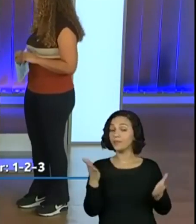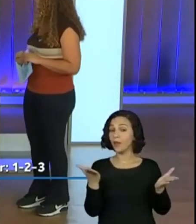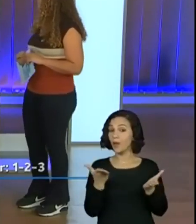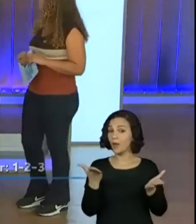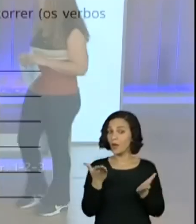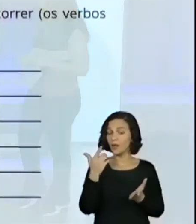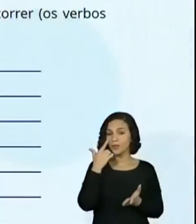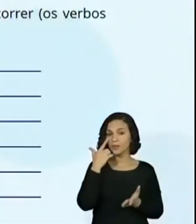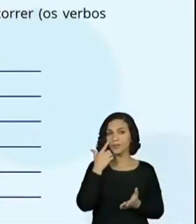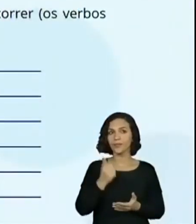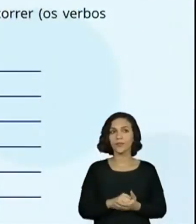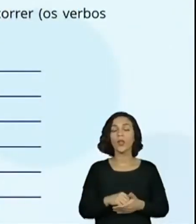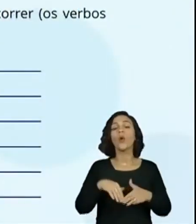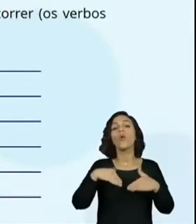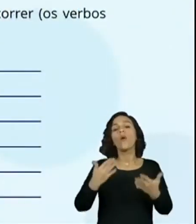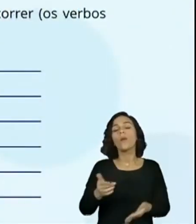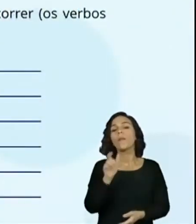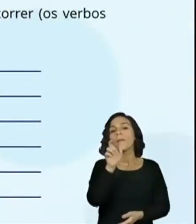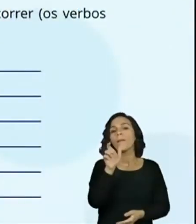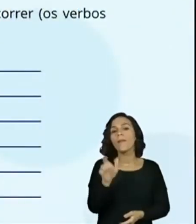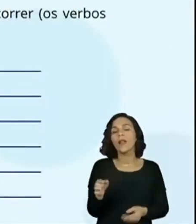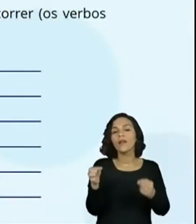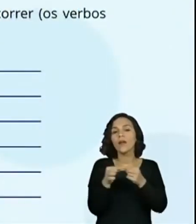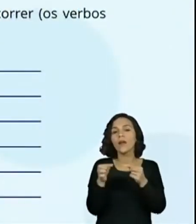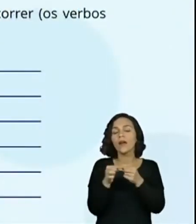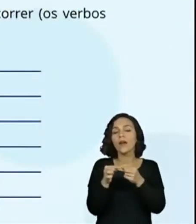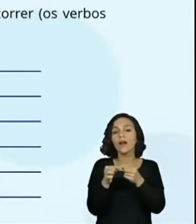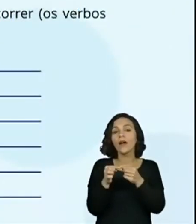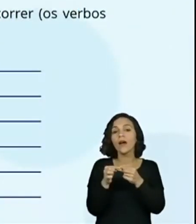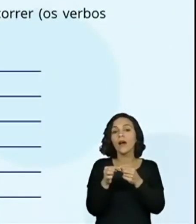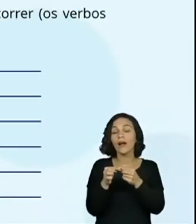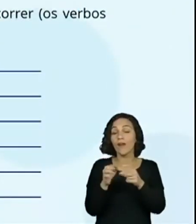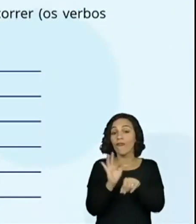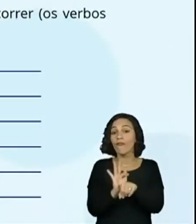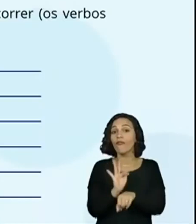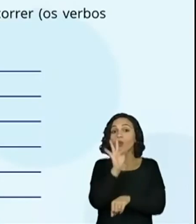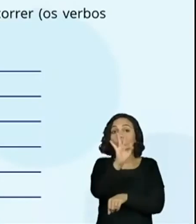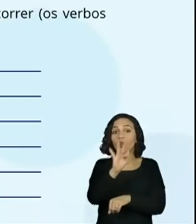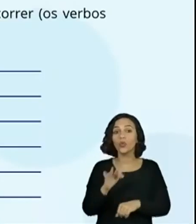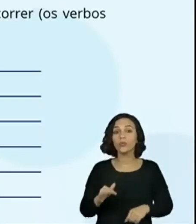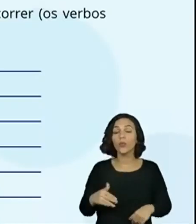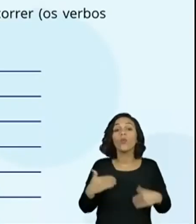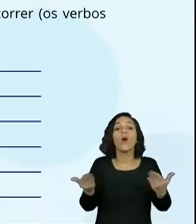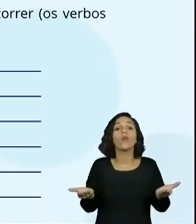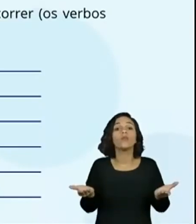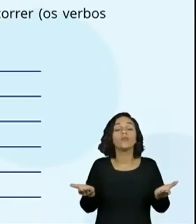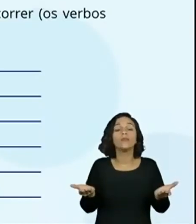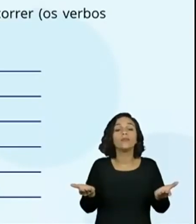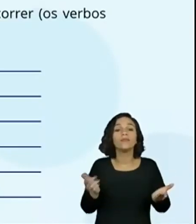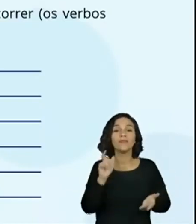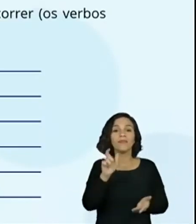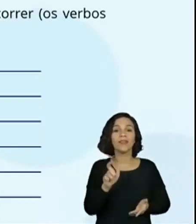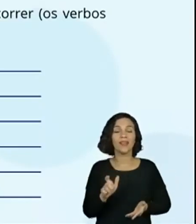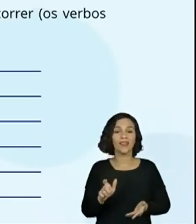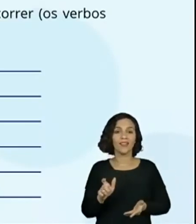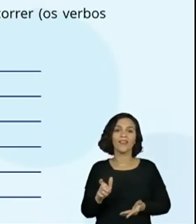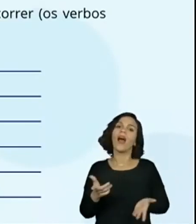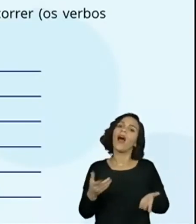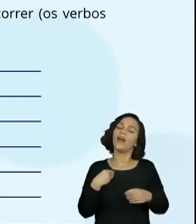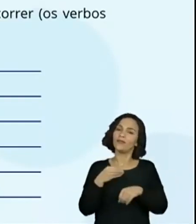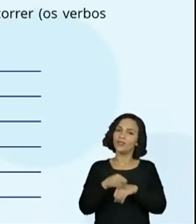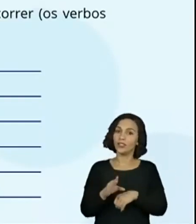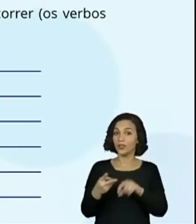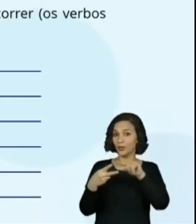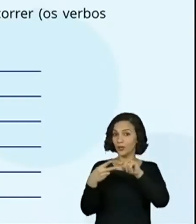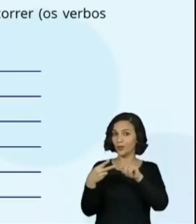agora, quais ali palavras tinham que, sim, nos remetiam ao futuro? Fácil essa, hein? Vou dar até a dica.